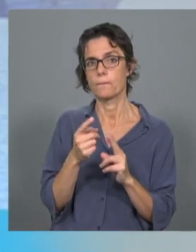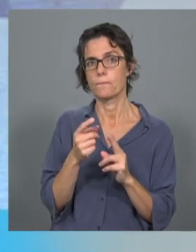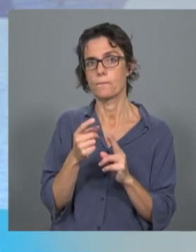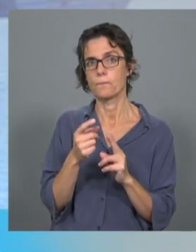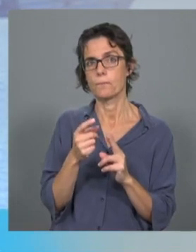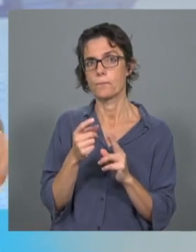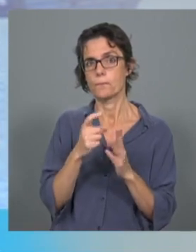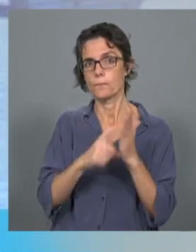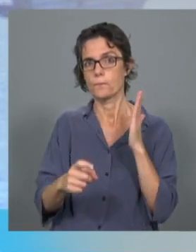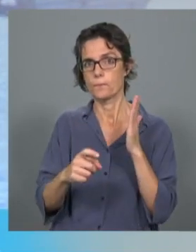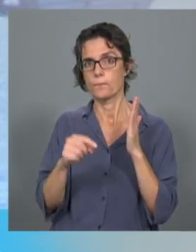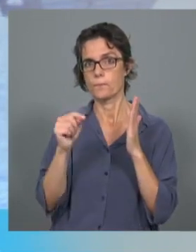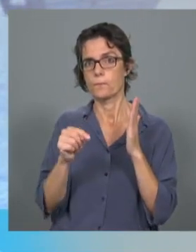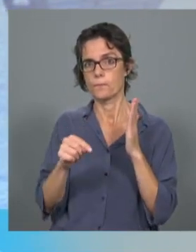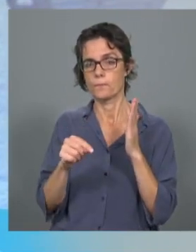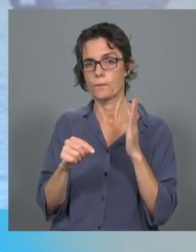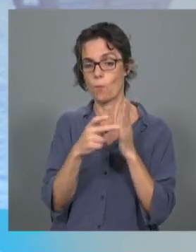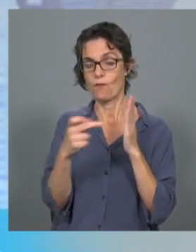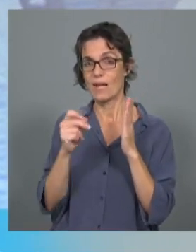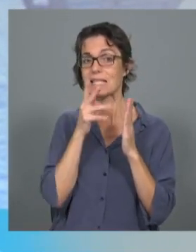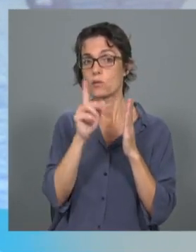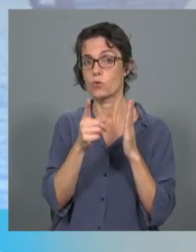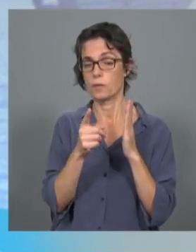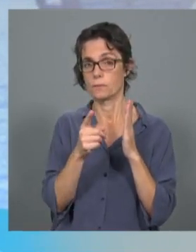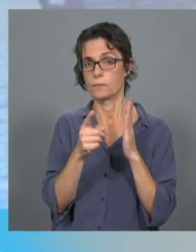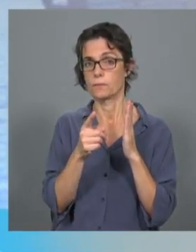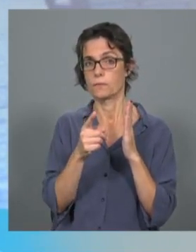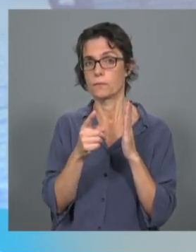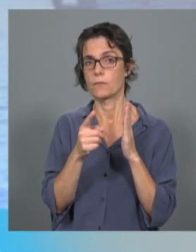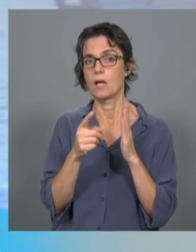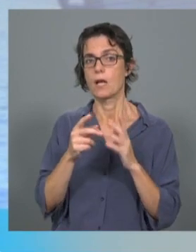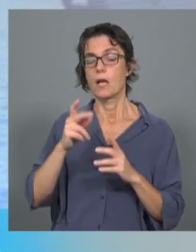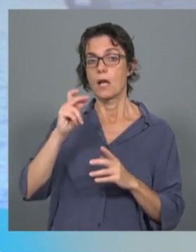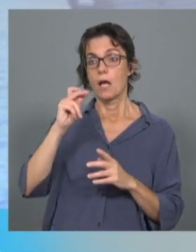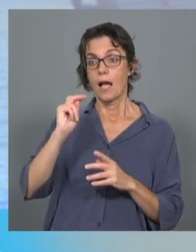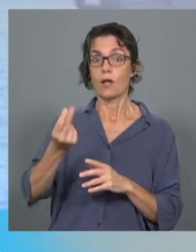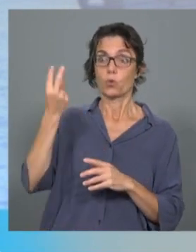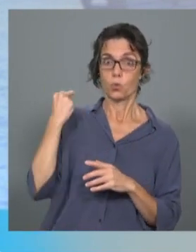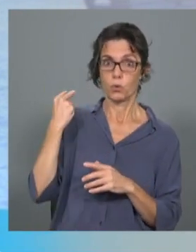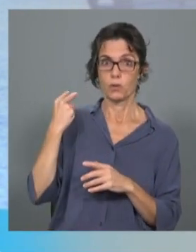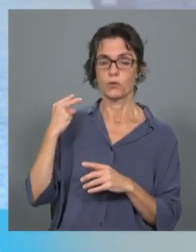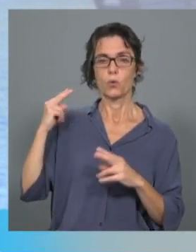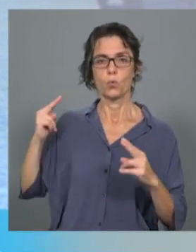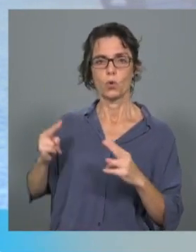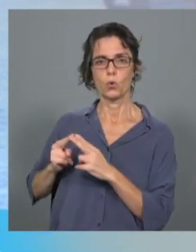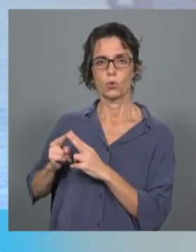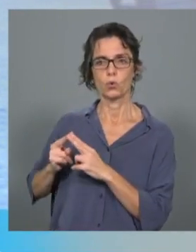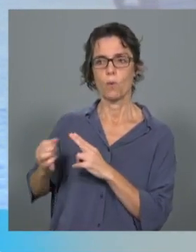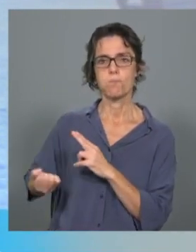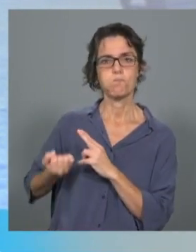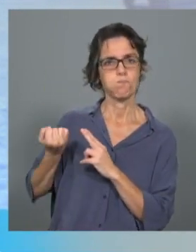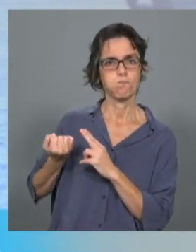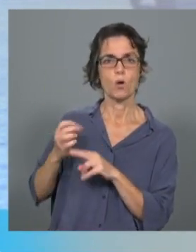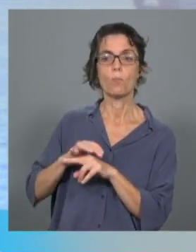ainda terminar aquele raciocínio, mas já vou dizer esta frase. Portanto, isto começou há 2 anos. O encontro depois não ocorreu em Assis por causa da